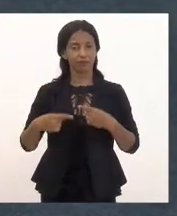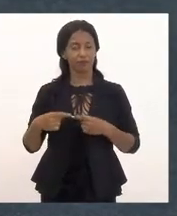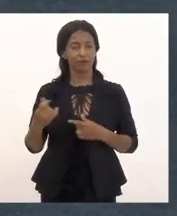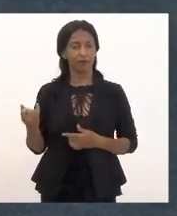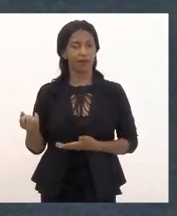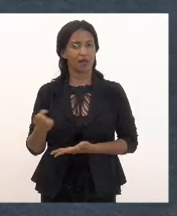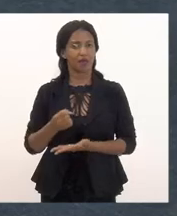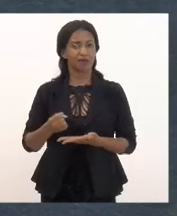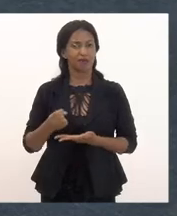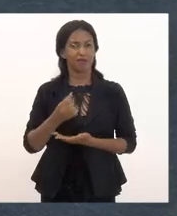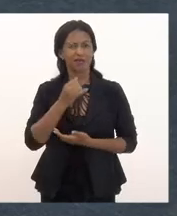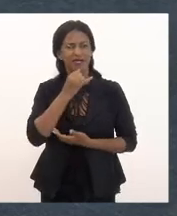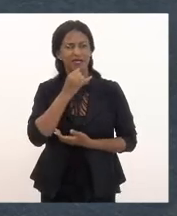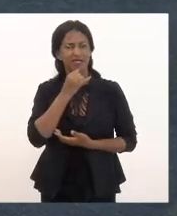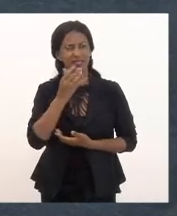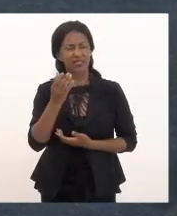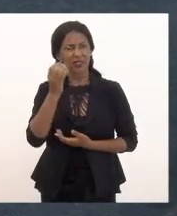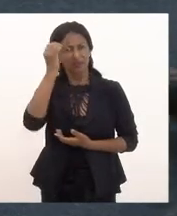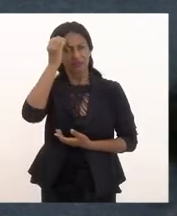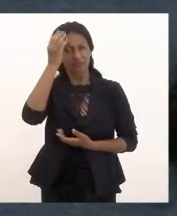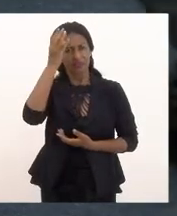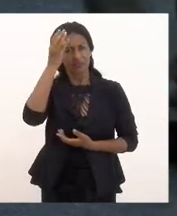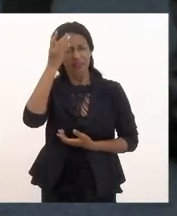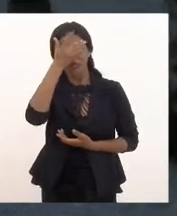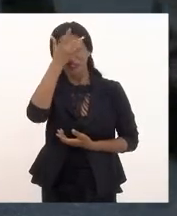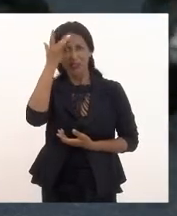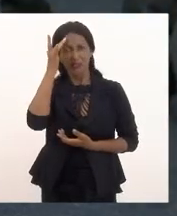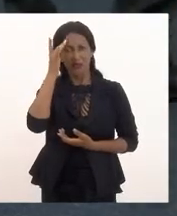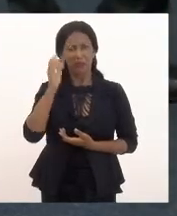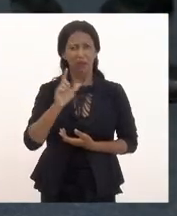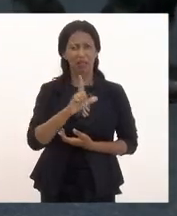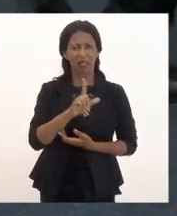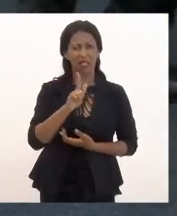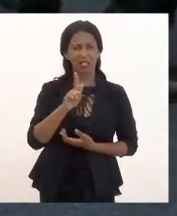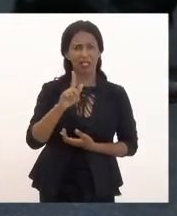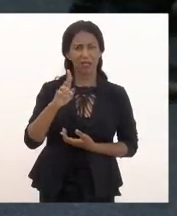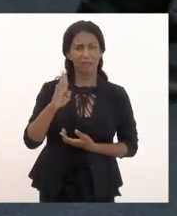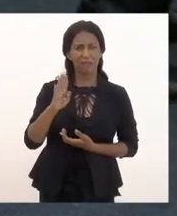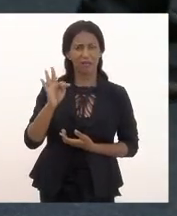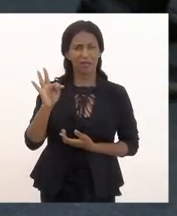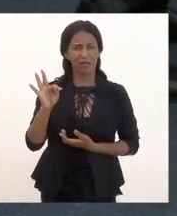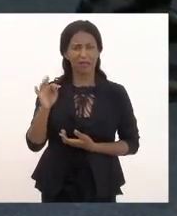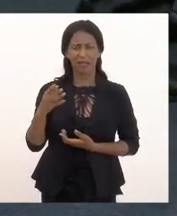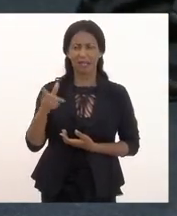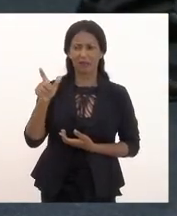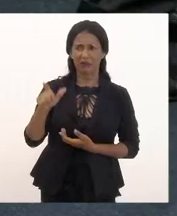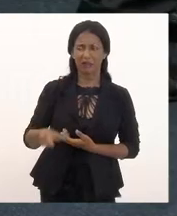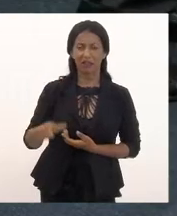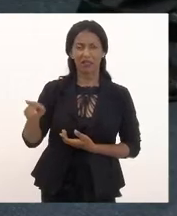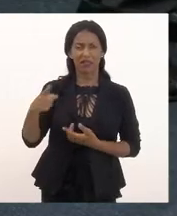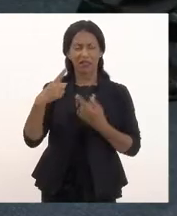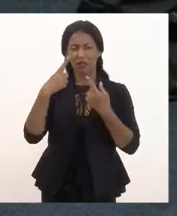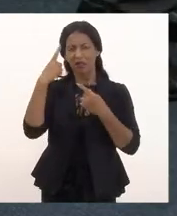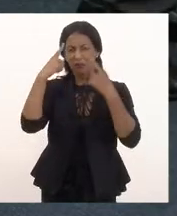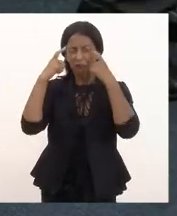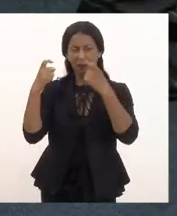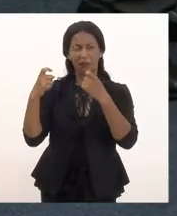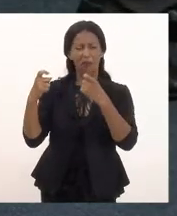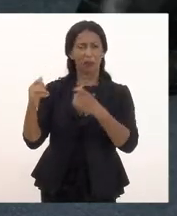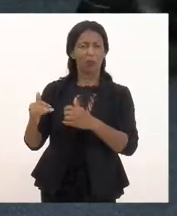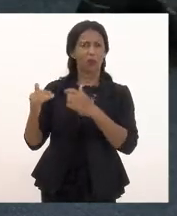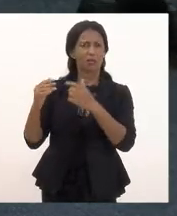fundamentada na triste cultura de que pessoas LGBTs são potenciais agressores